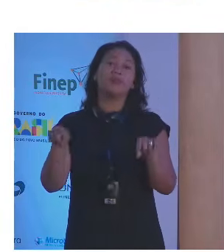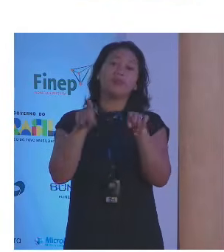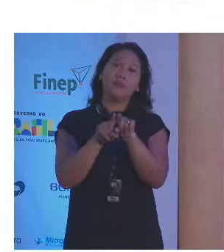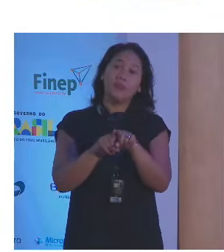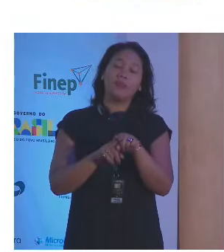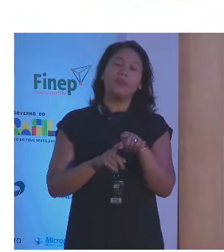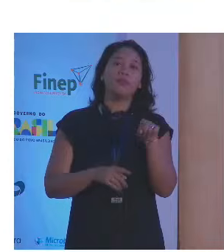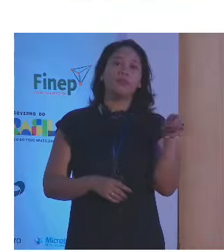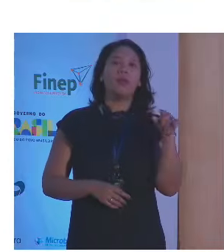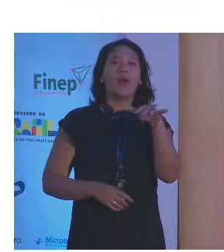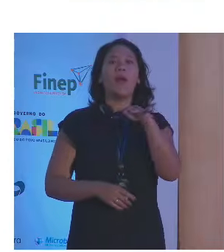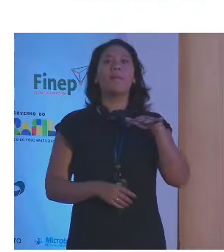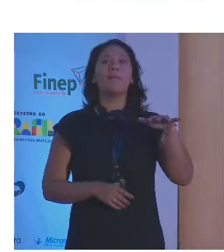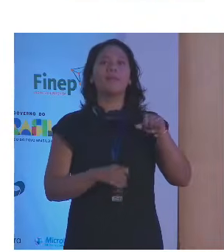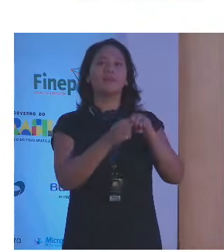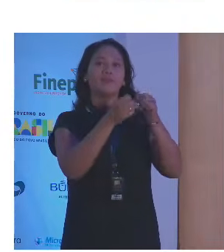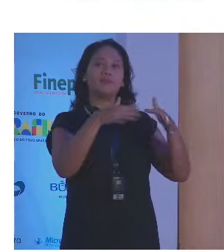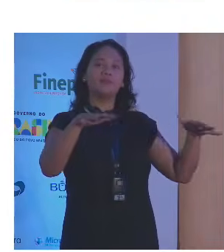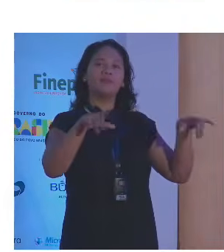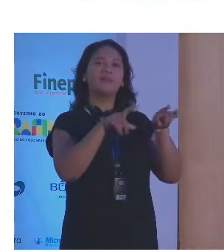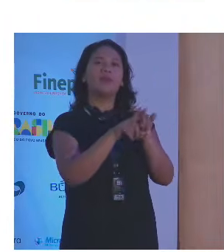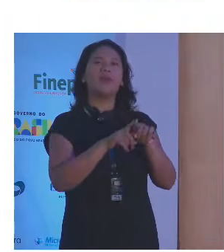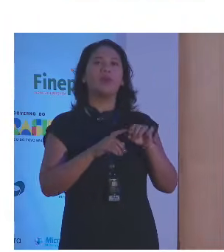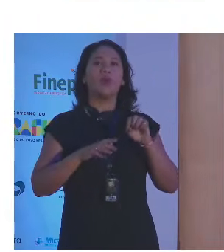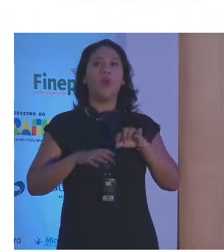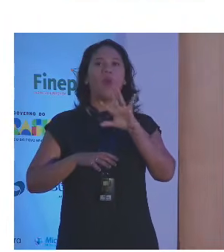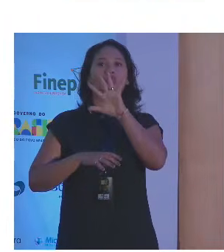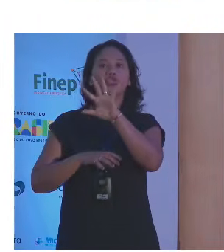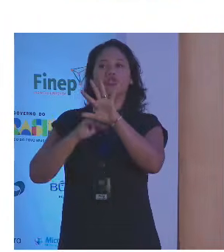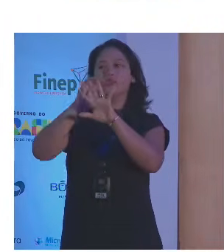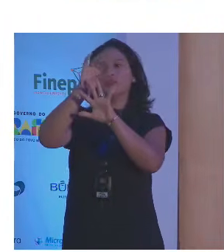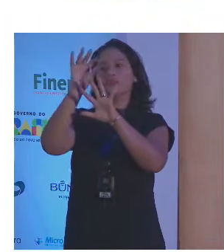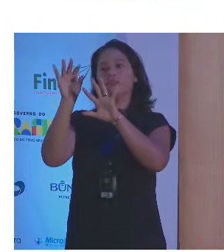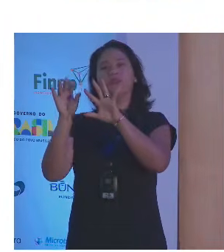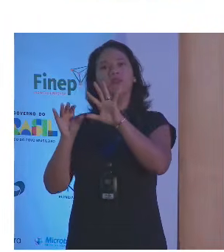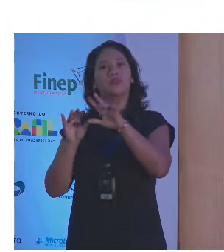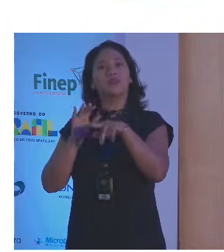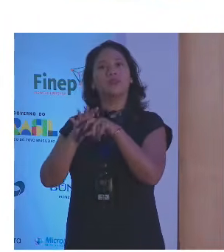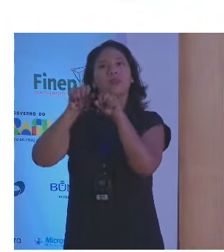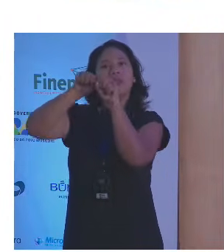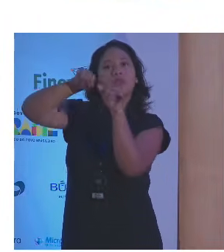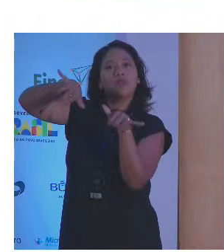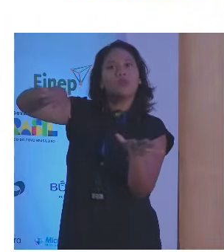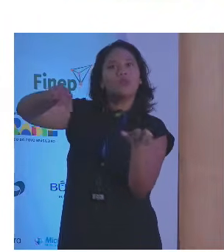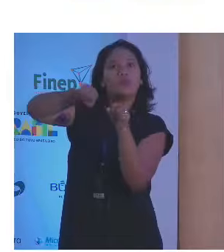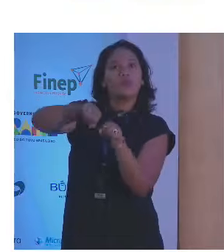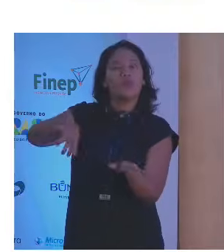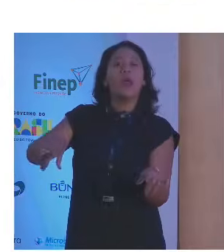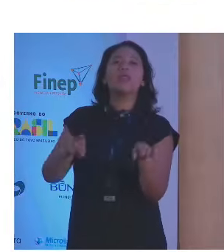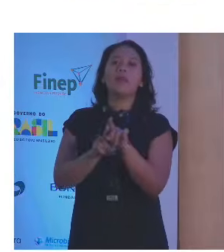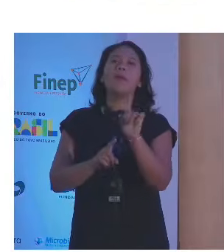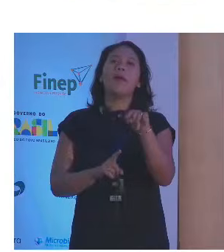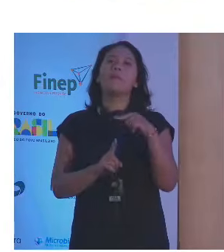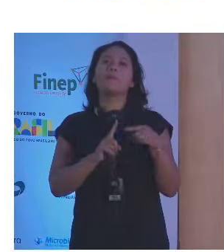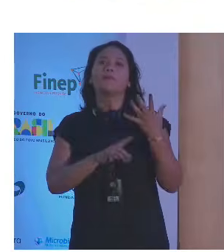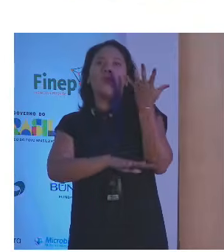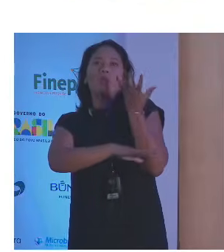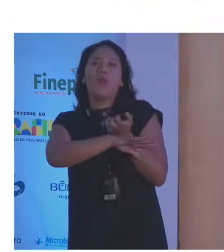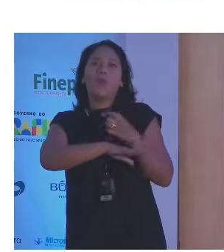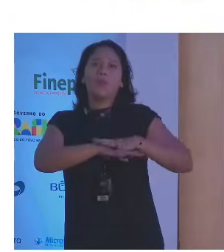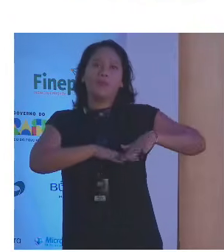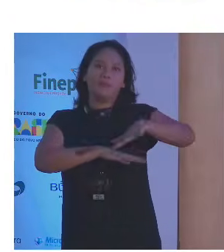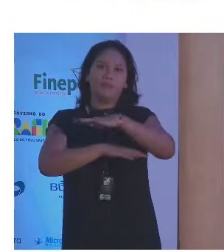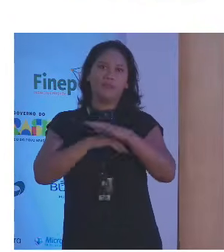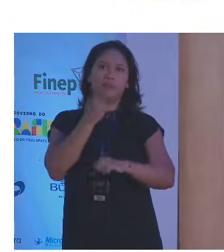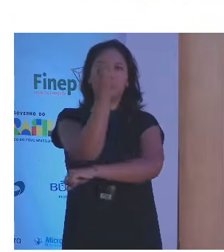quanto do ambiente marinho e do ambiente continental, né, das bacias hidrográficas, também é parcialmente aprisionado nos